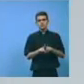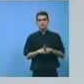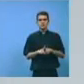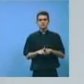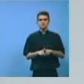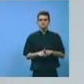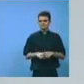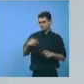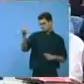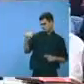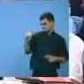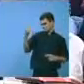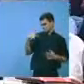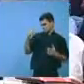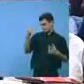passou.